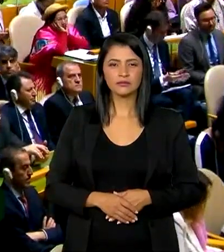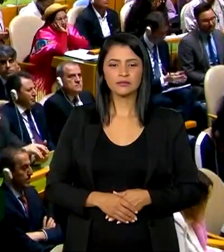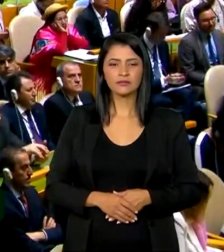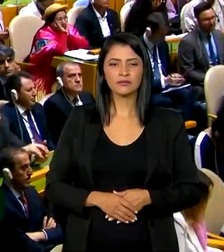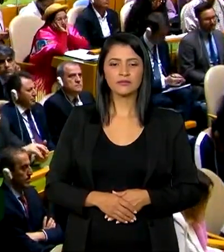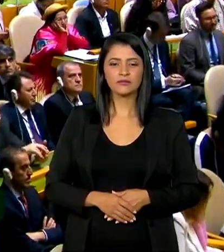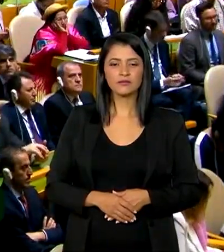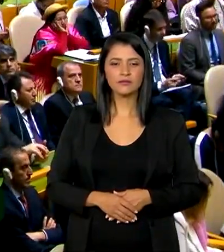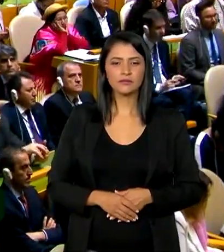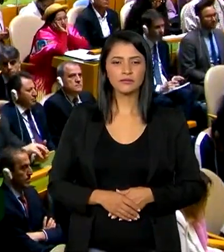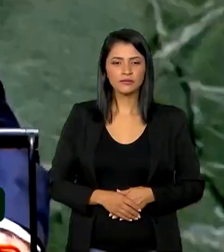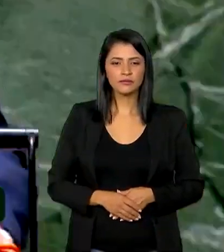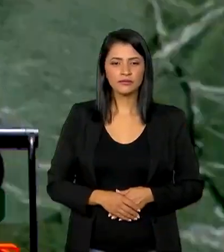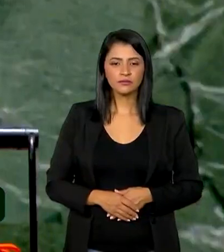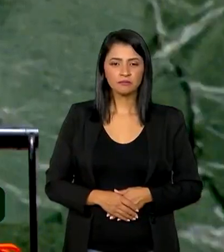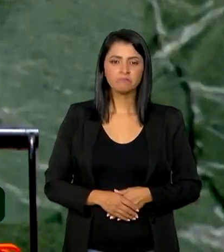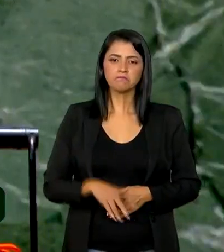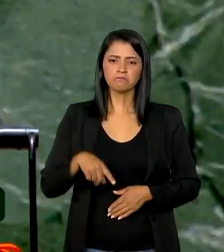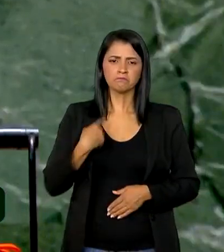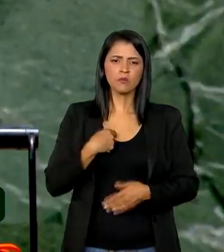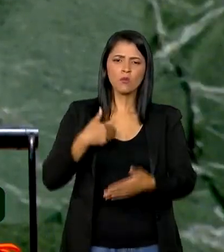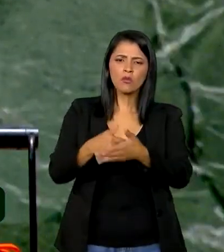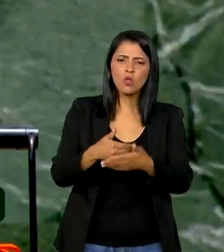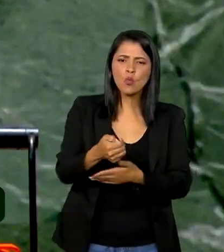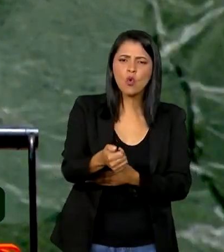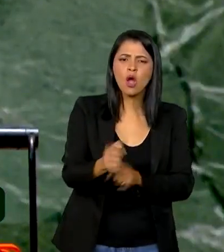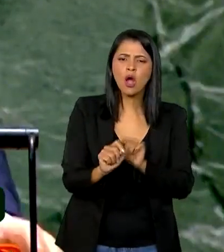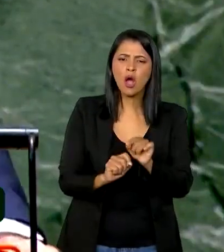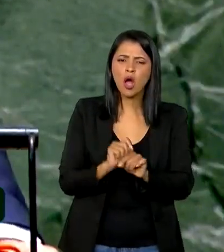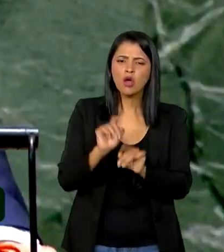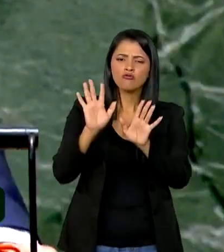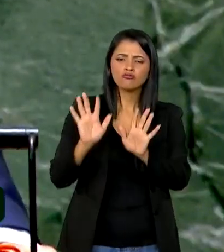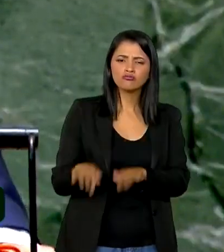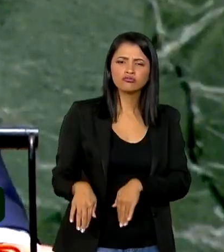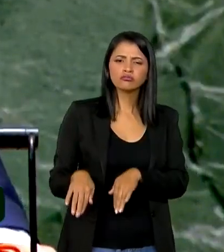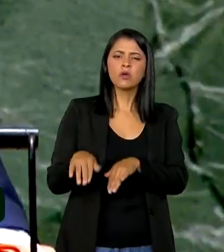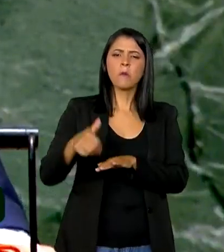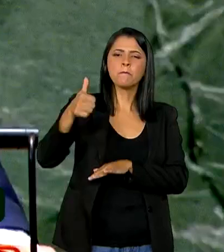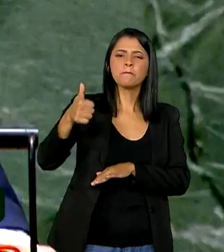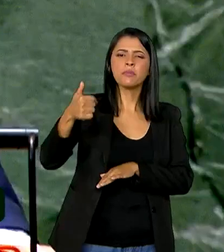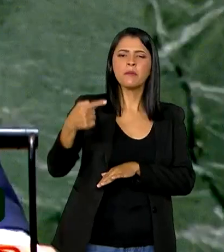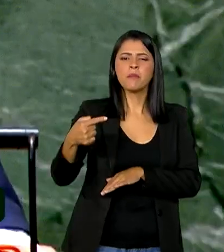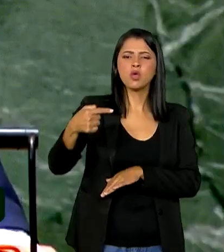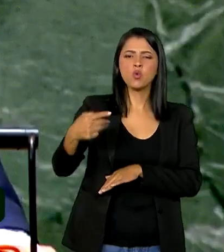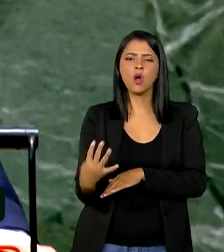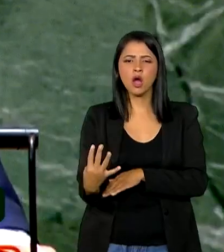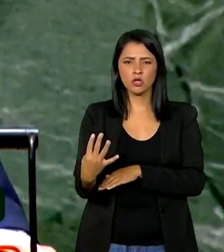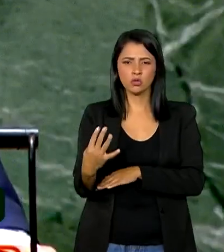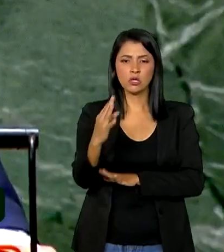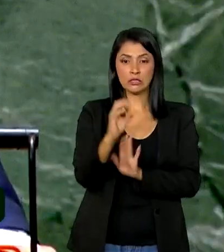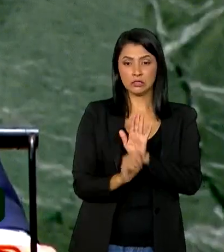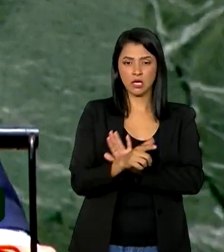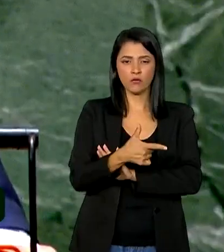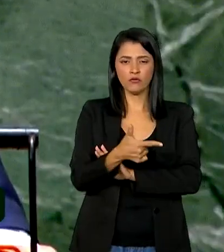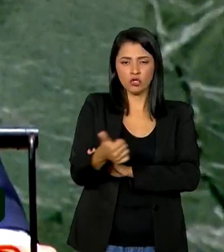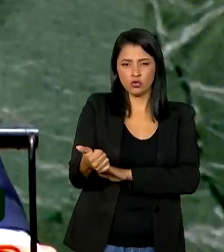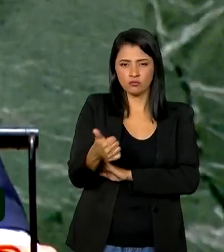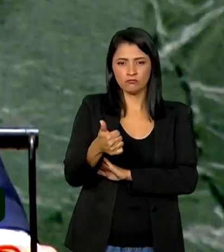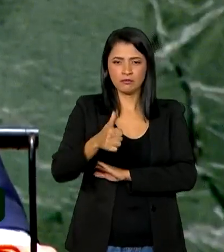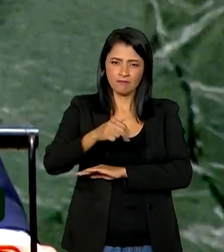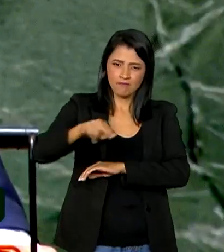mais prementes da humanidade. Na fundação da ONU, éramos 51 países. Hoje,